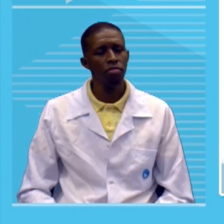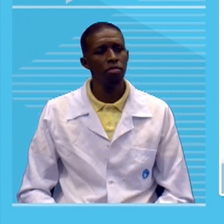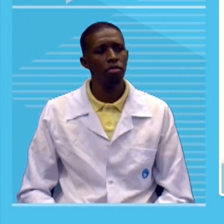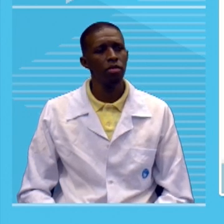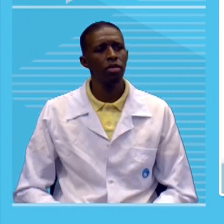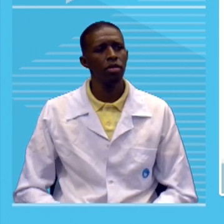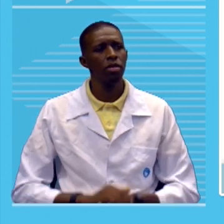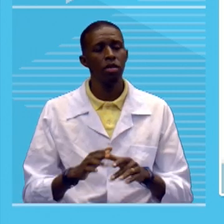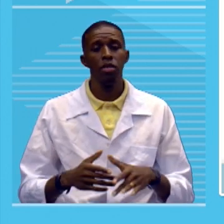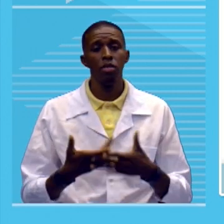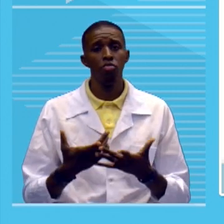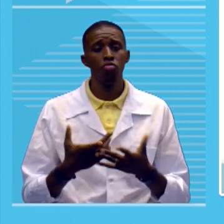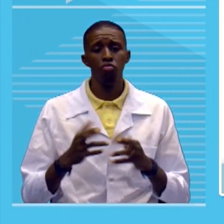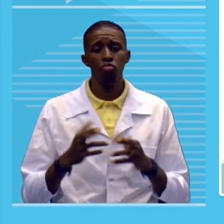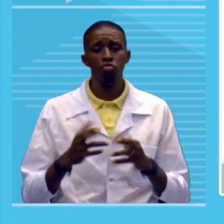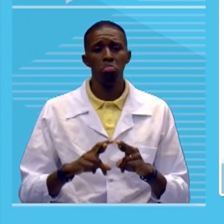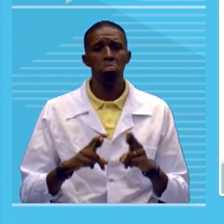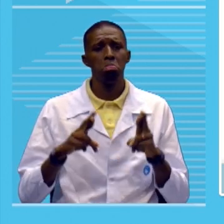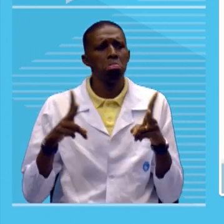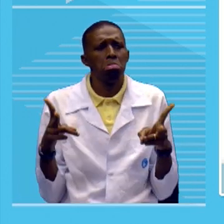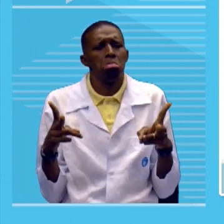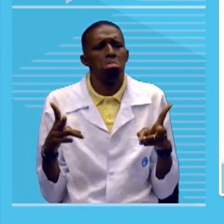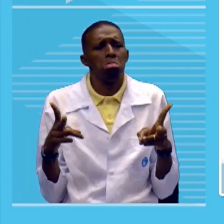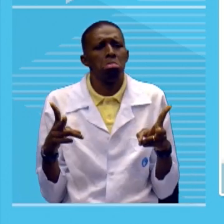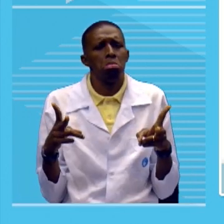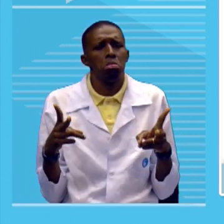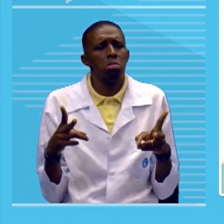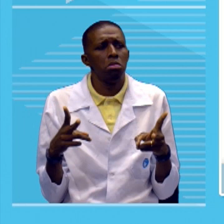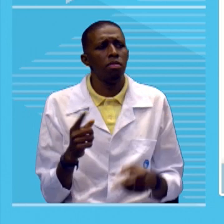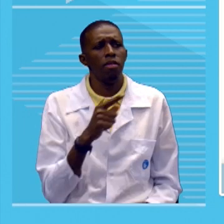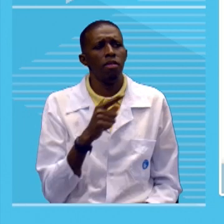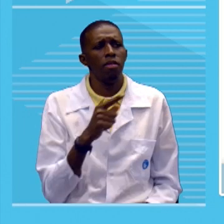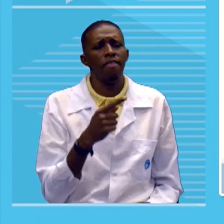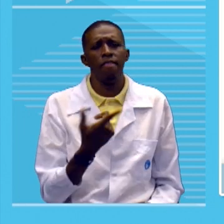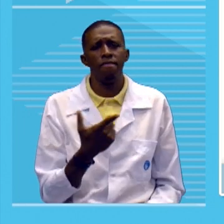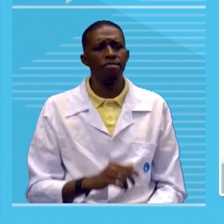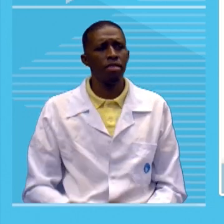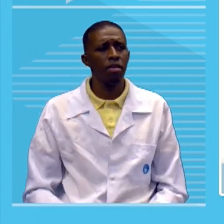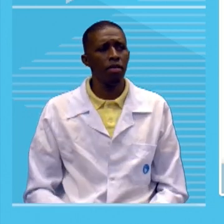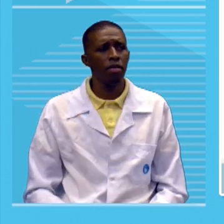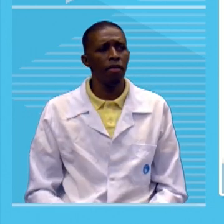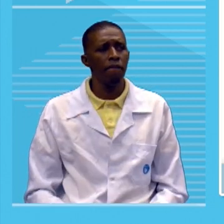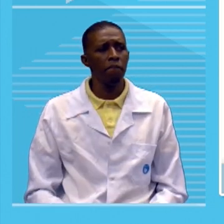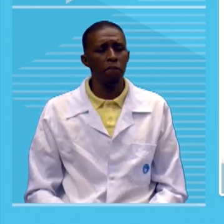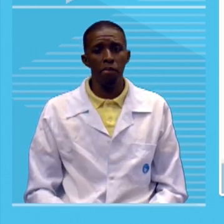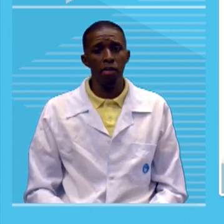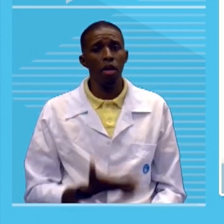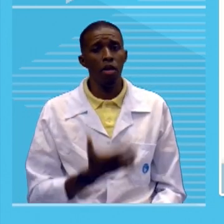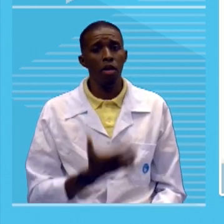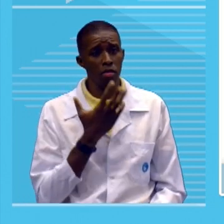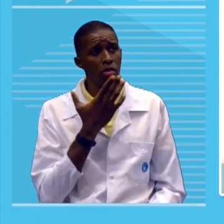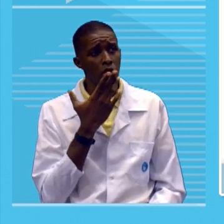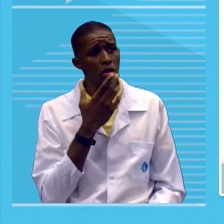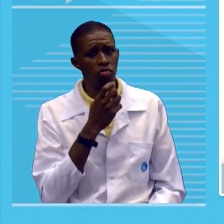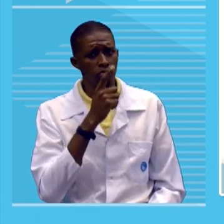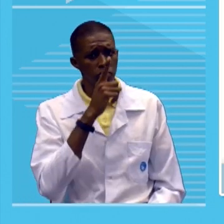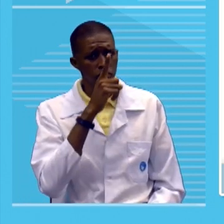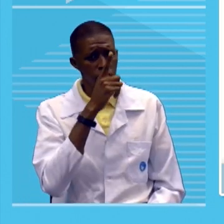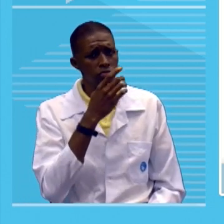Qual a diferença de sentido? A mulher, nervosa, saiu da